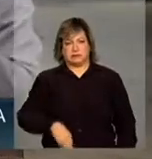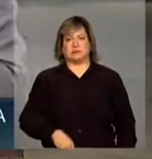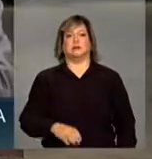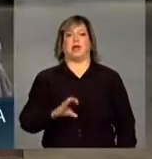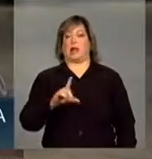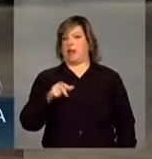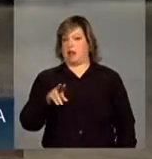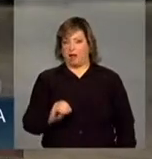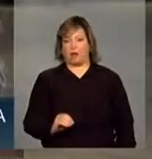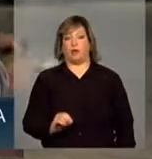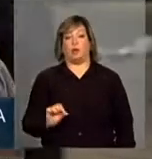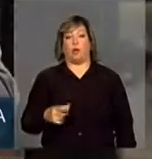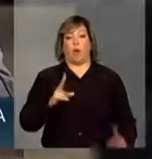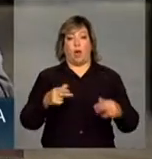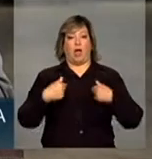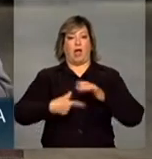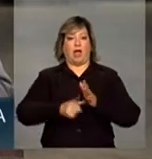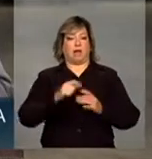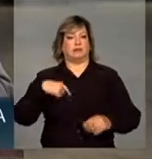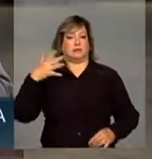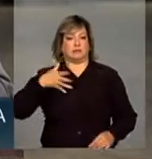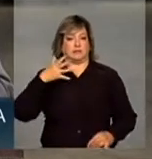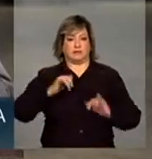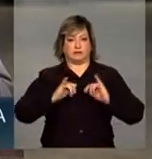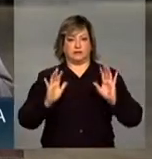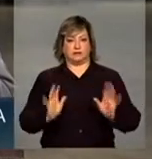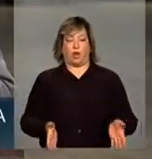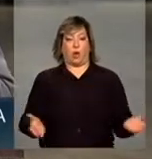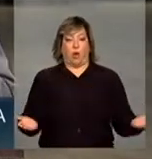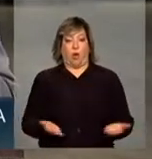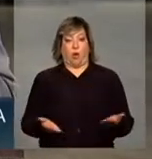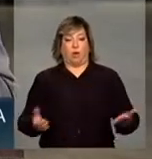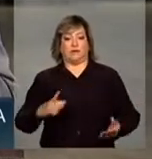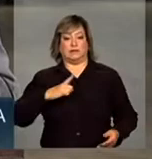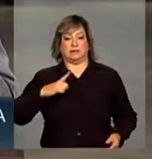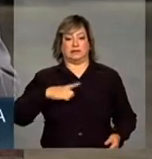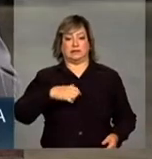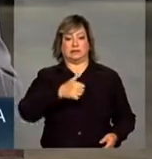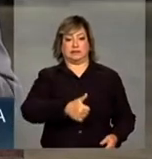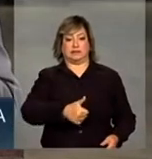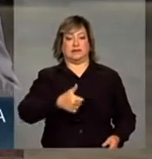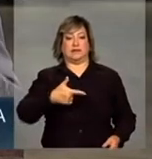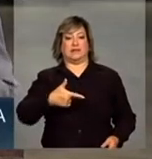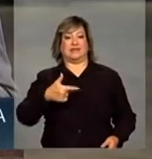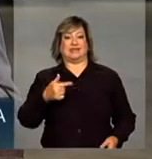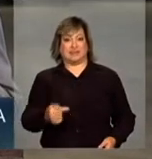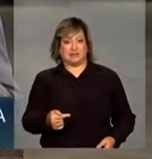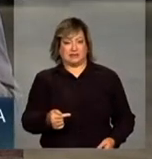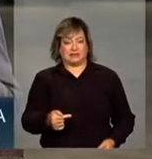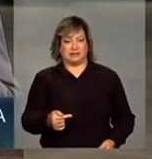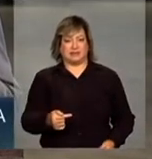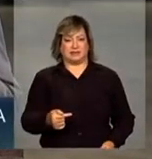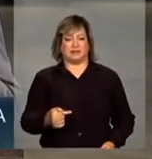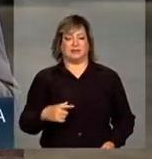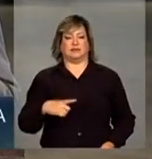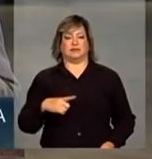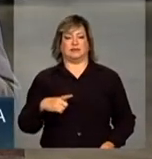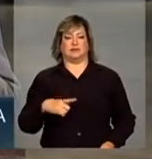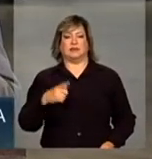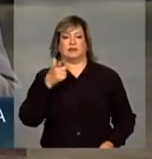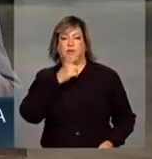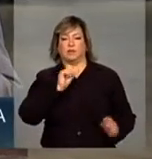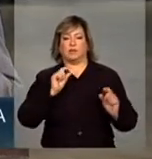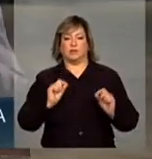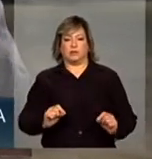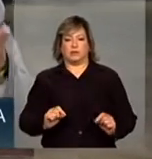como eu falei no meu discurso, hoje a ATAC tem 127 requisições, né,